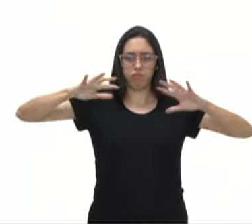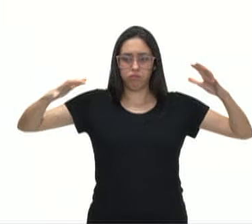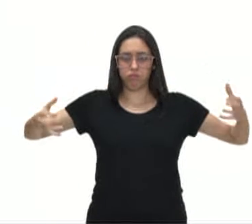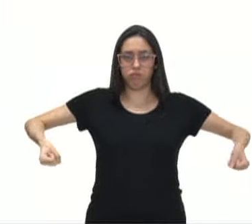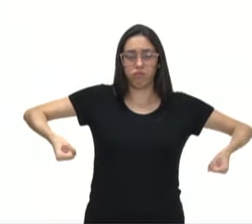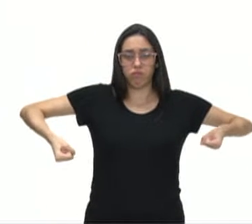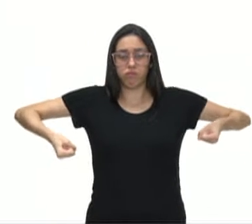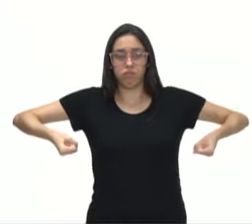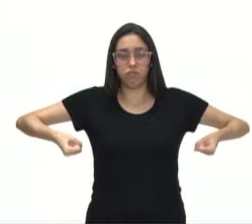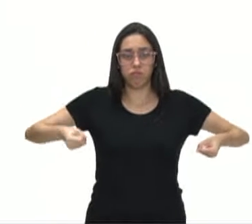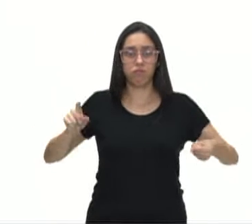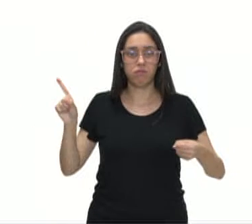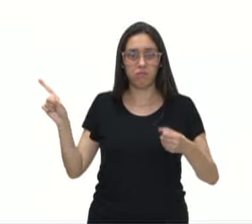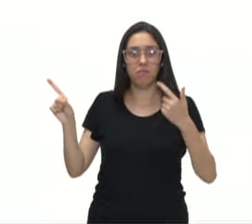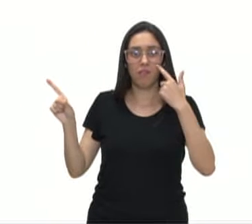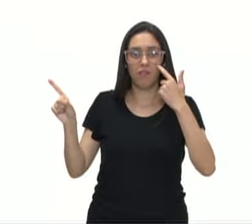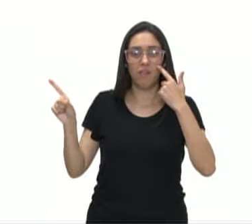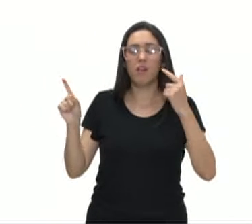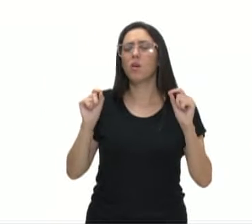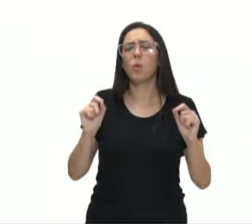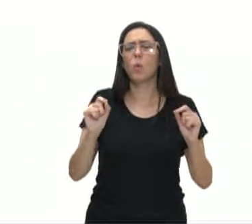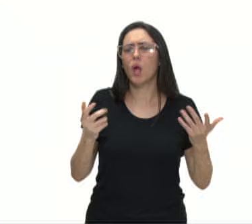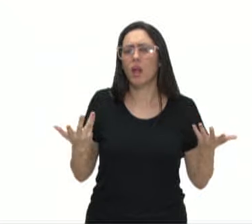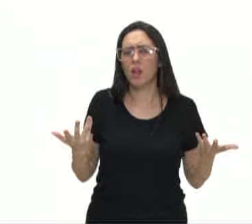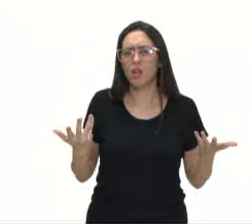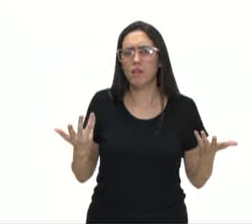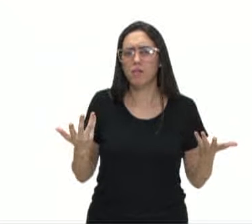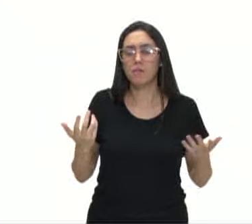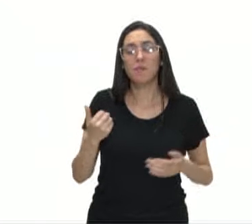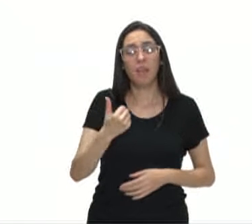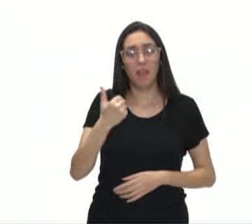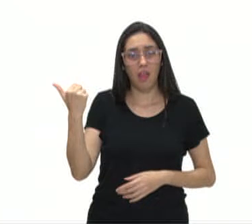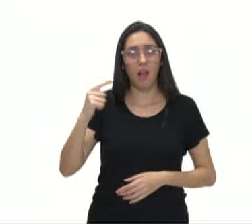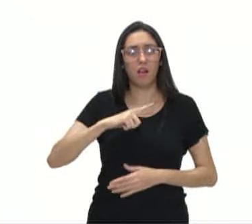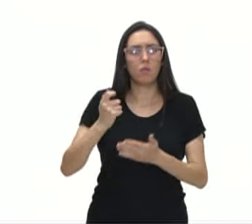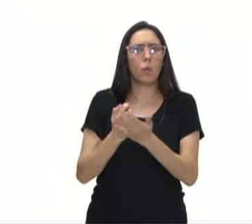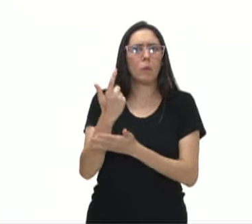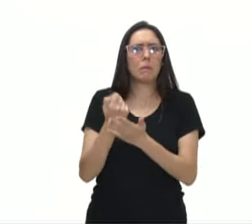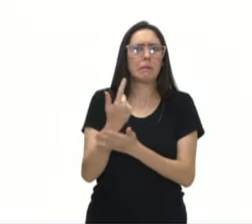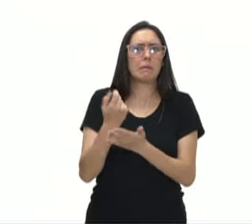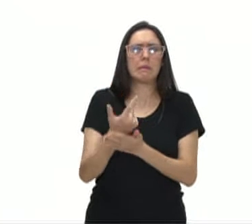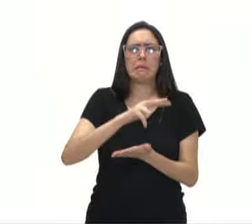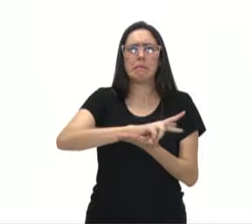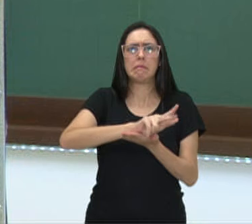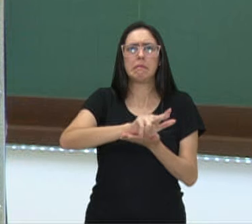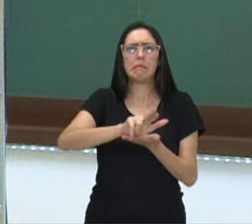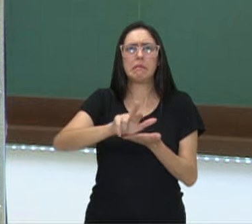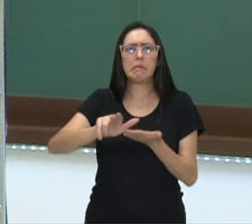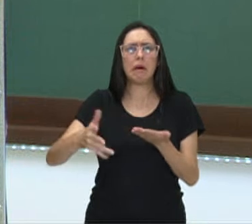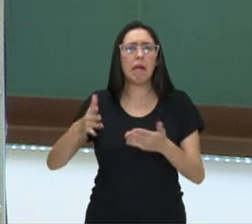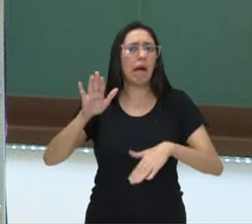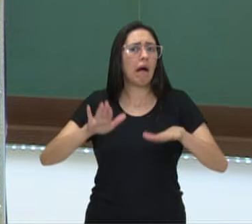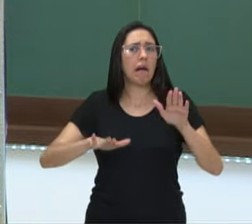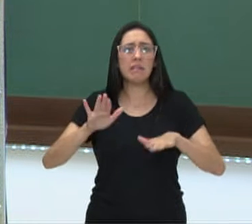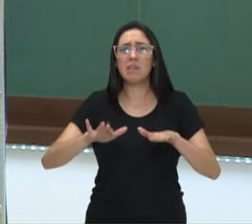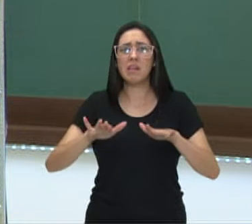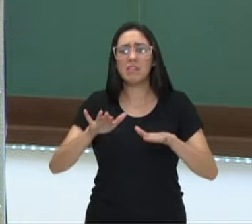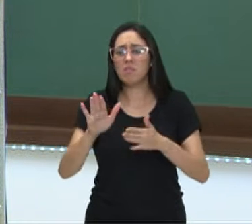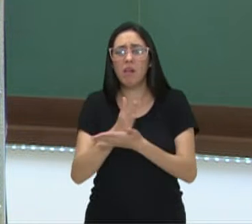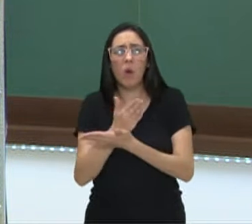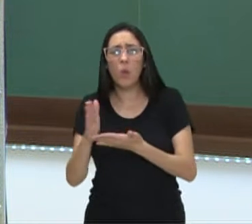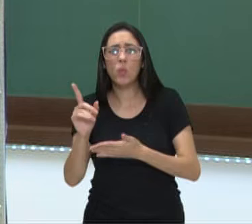de sacolas. Então, o que ela está fazendo? Ela está comprando uma infinidade de produtos que muitas vezes nem serão por